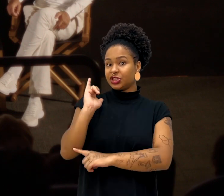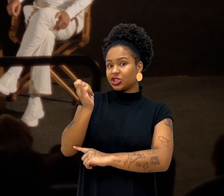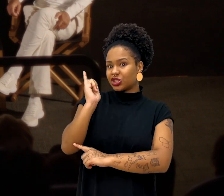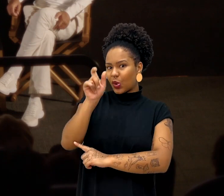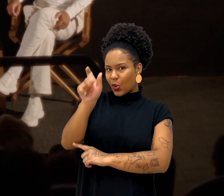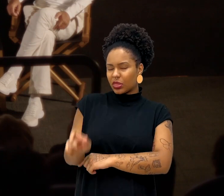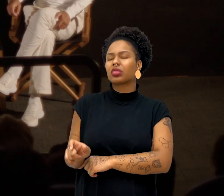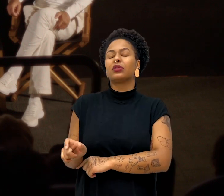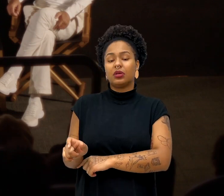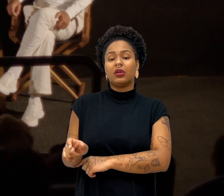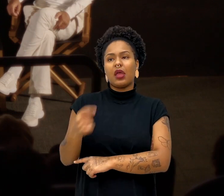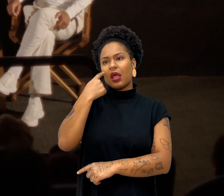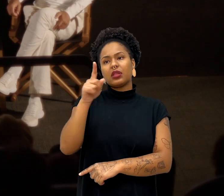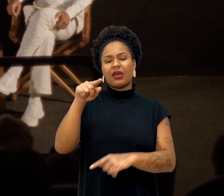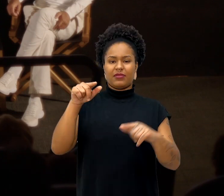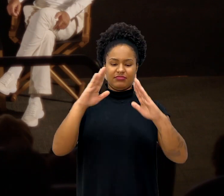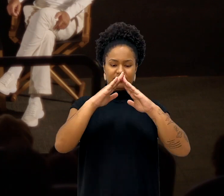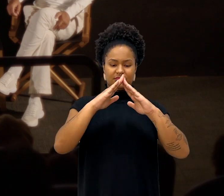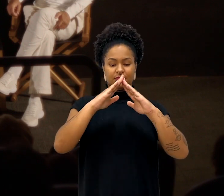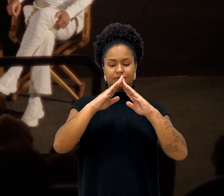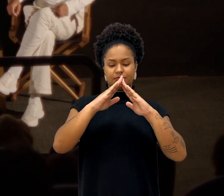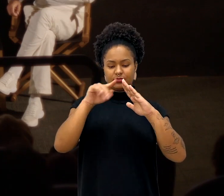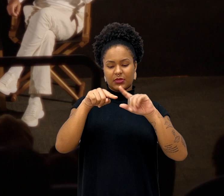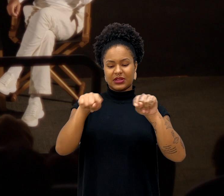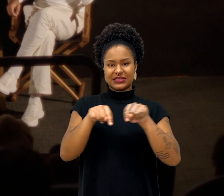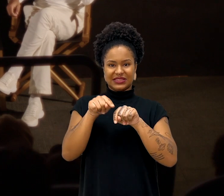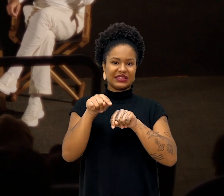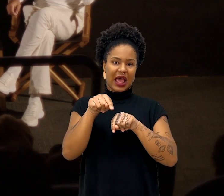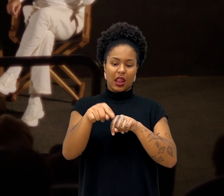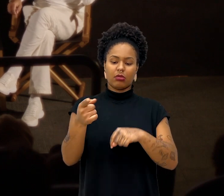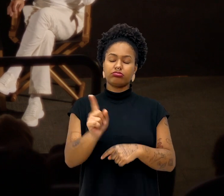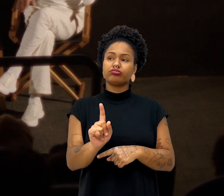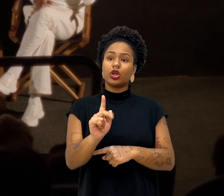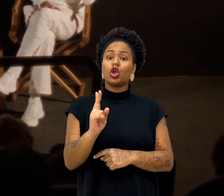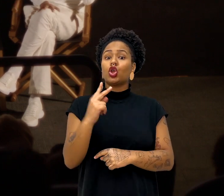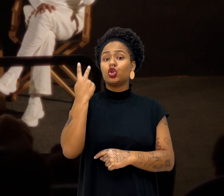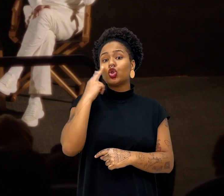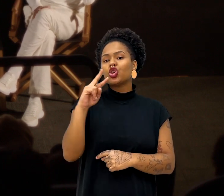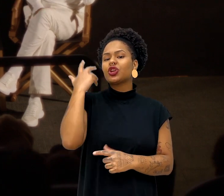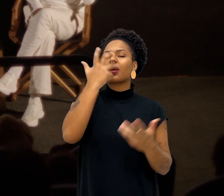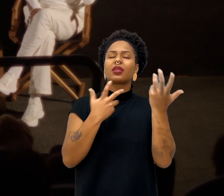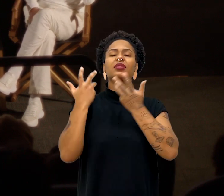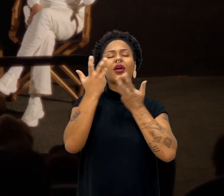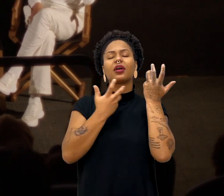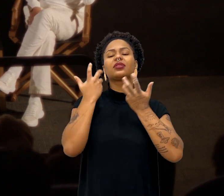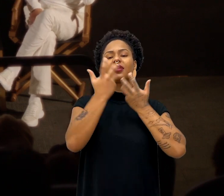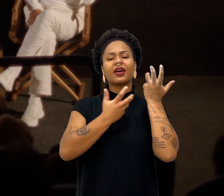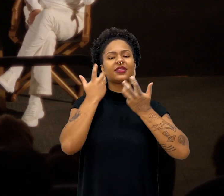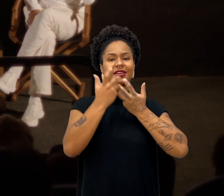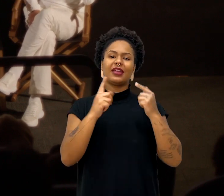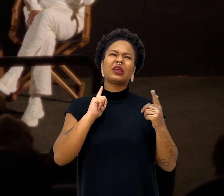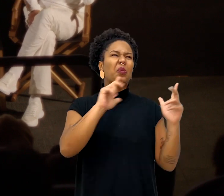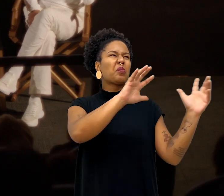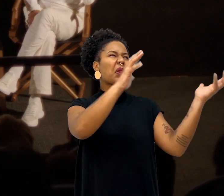Mas, ao mesmo tempo, quando eu vi a Tina contando que ela estava lá no sótão, estava na sala dela,